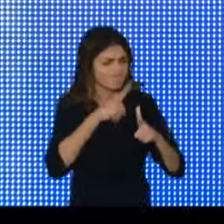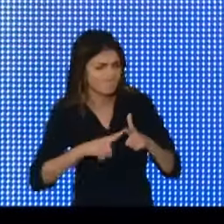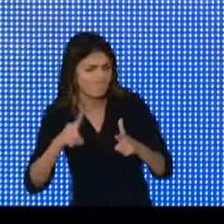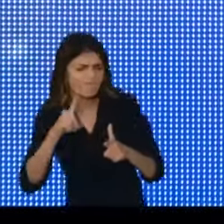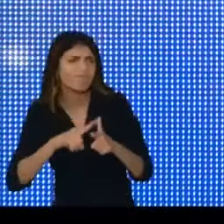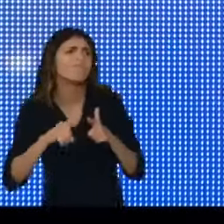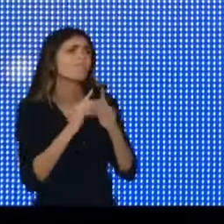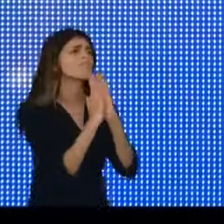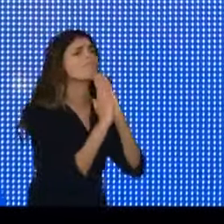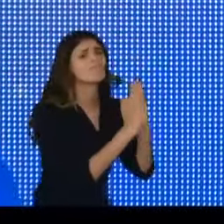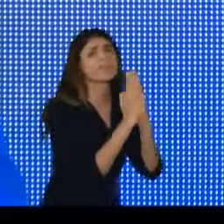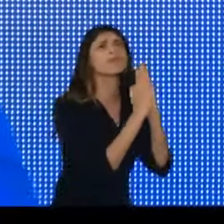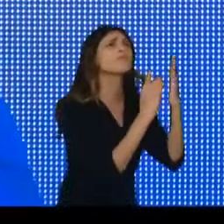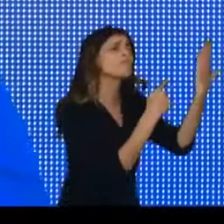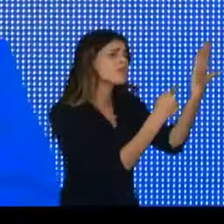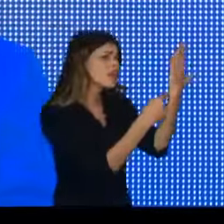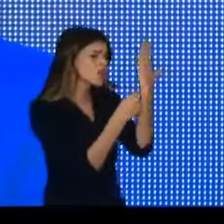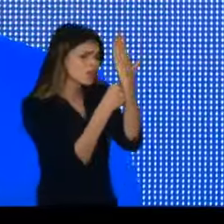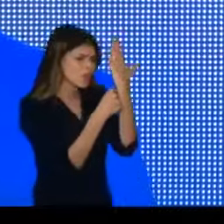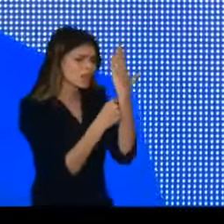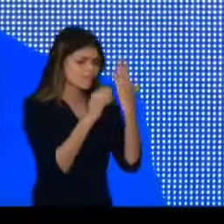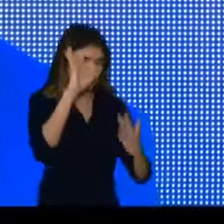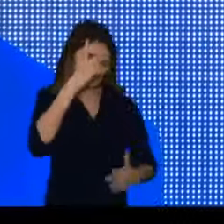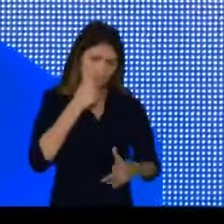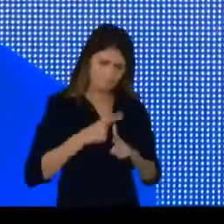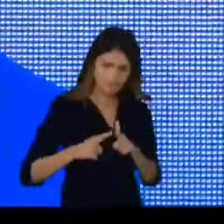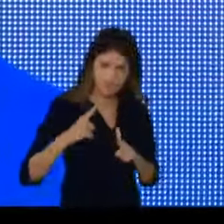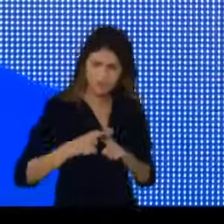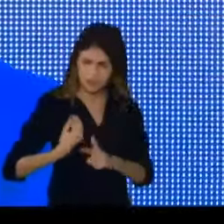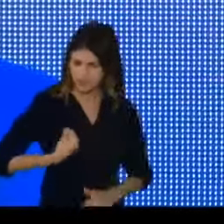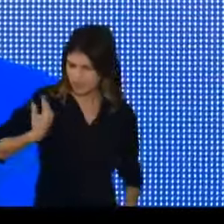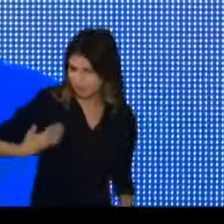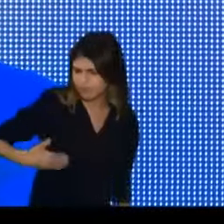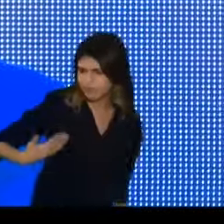me ajude a levar minha cruz.